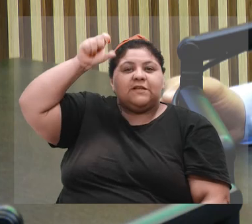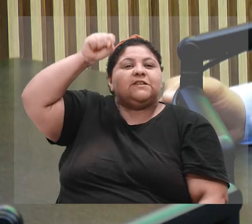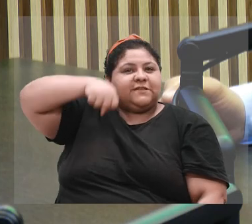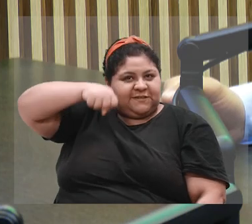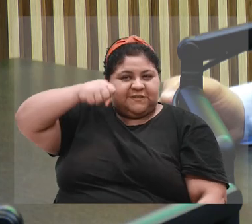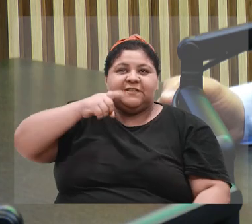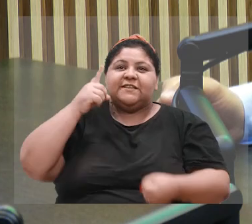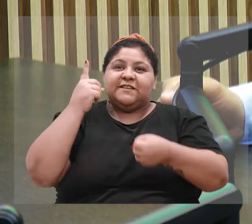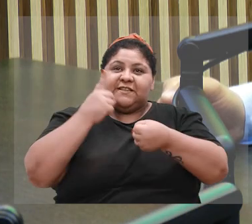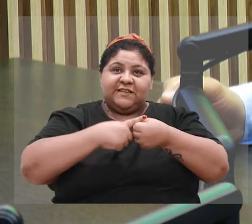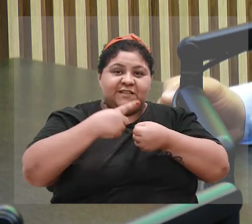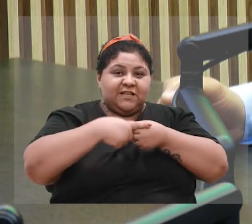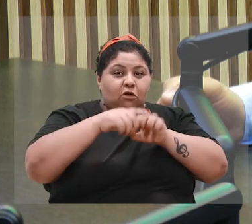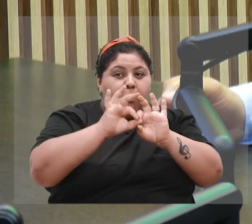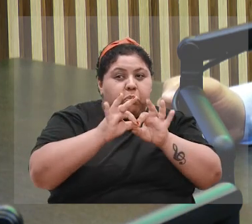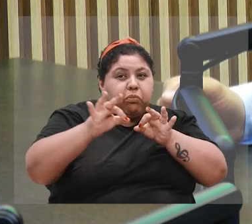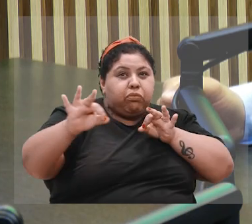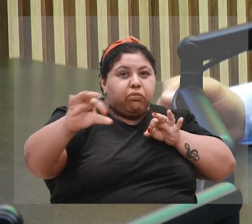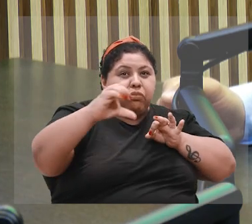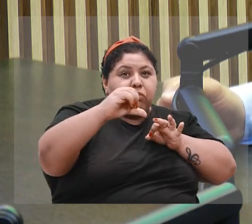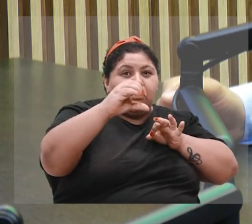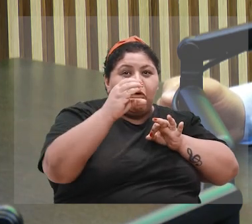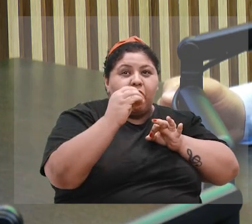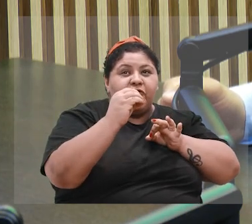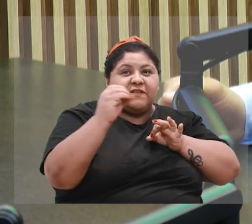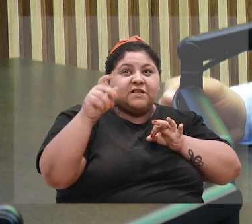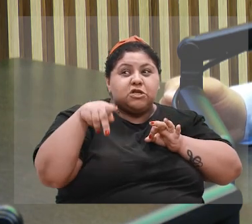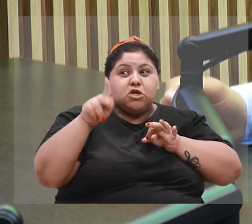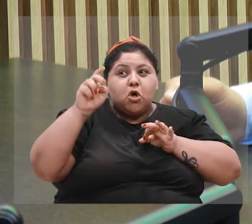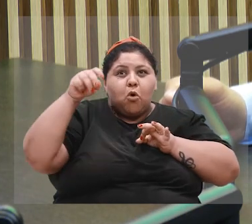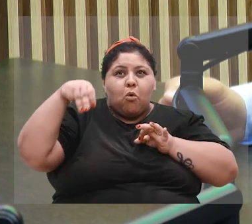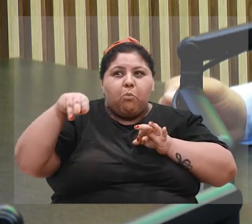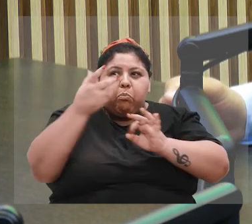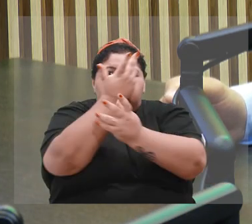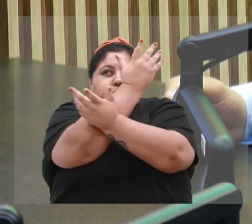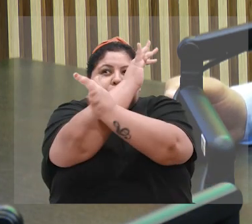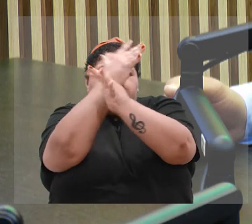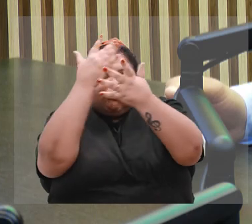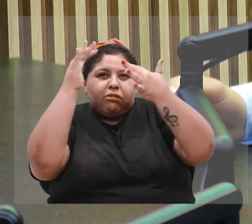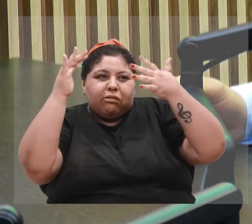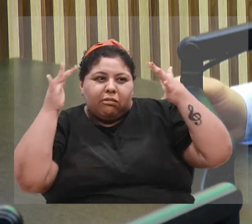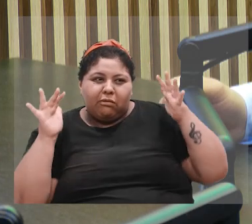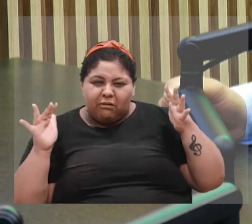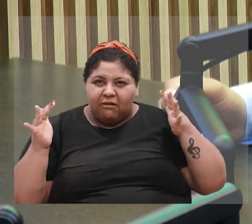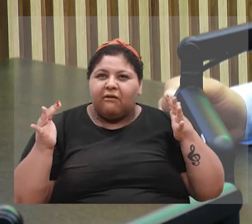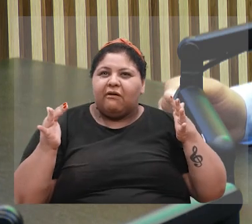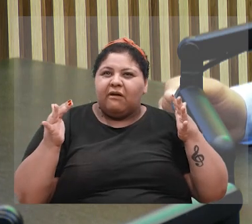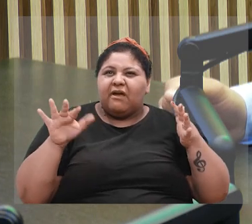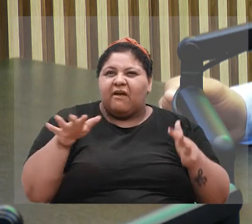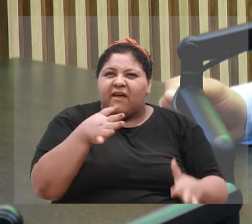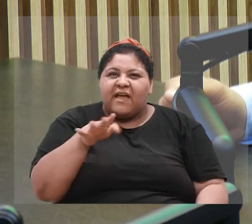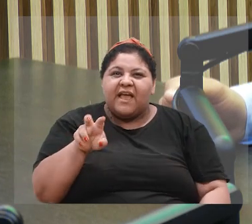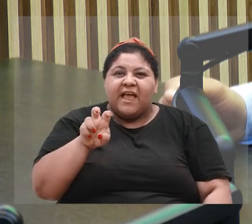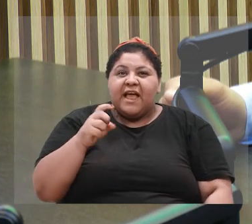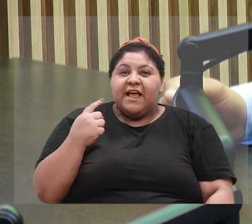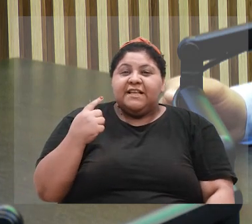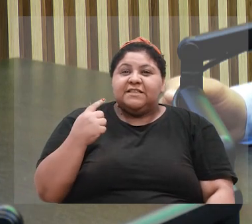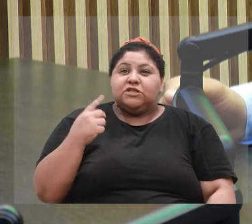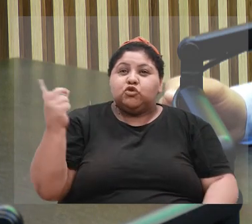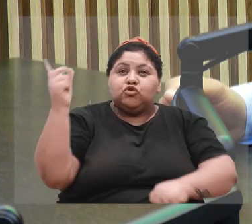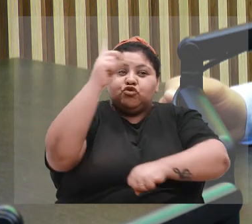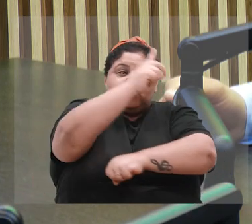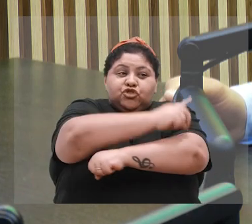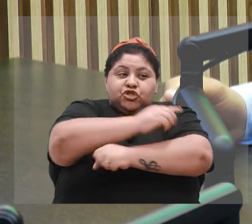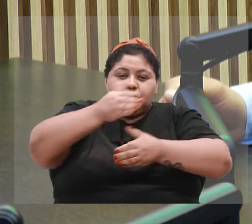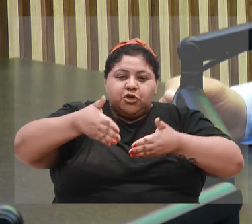são 900 quilômetros de selva dentro. Para você ter uma ideia, para chegar lá, são 5 dias de barco, subindo o